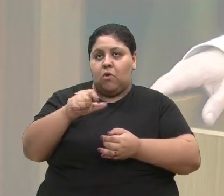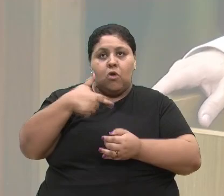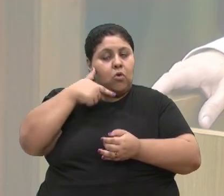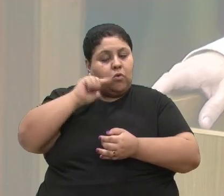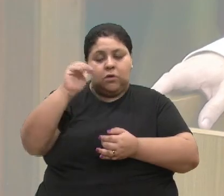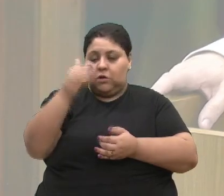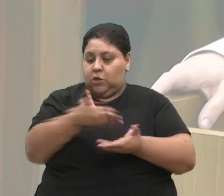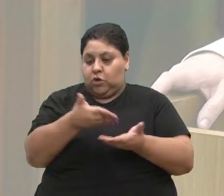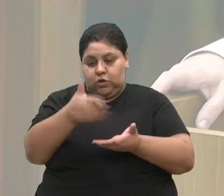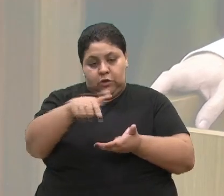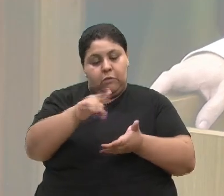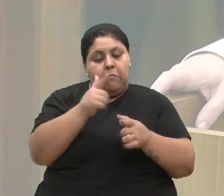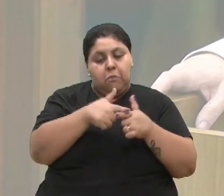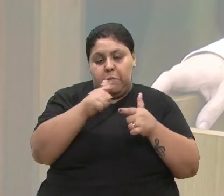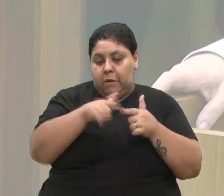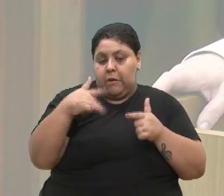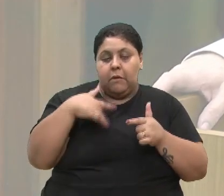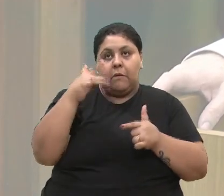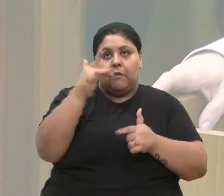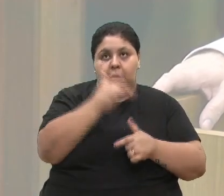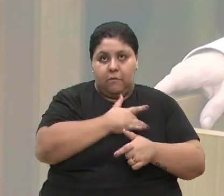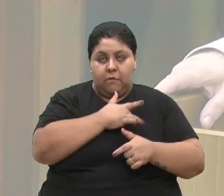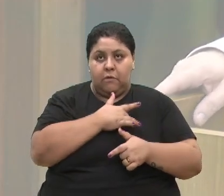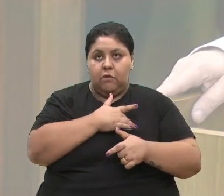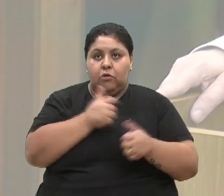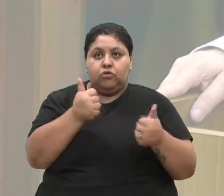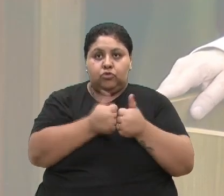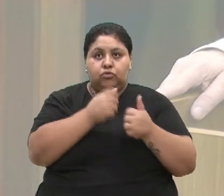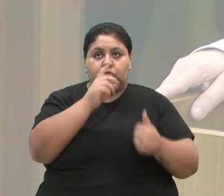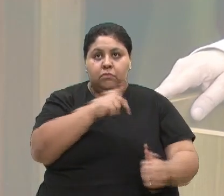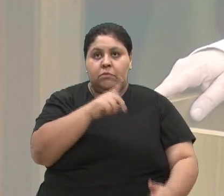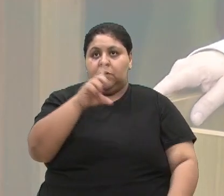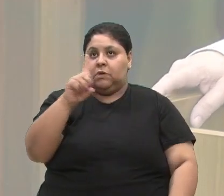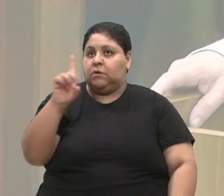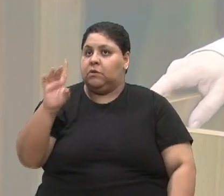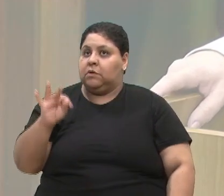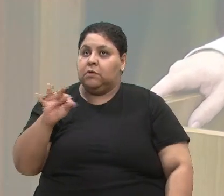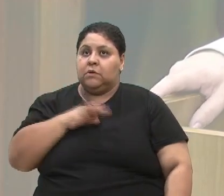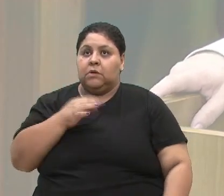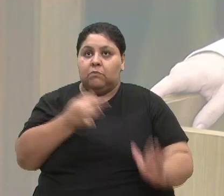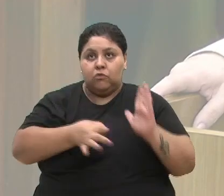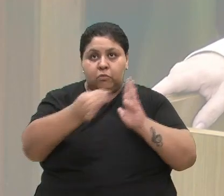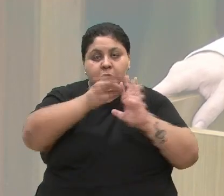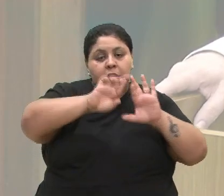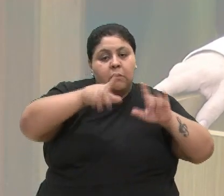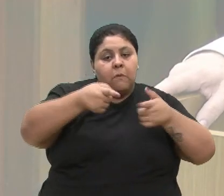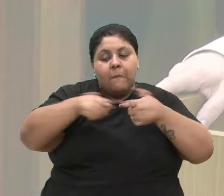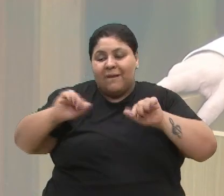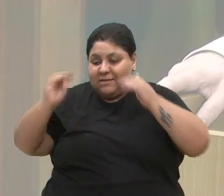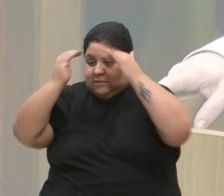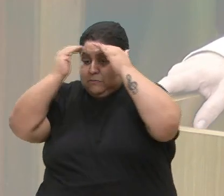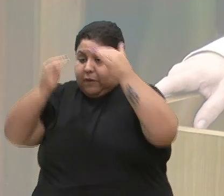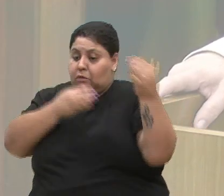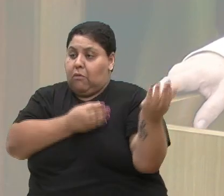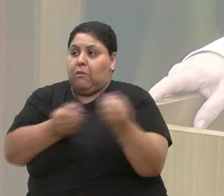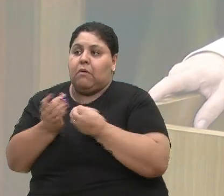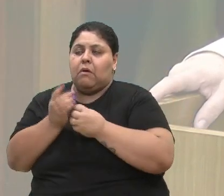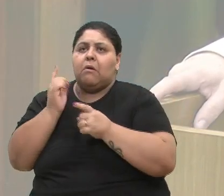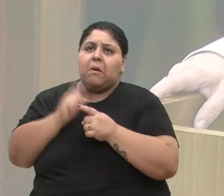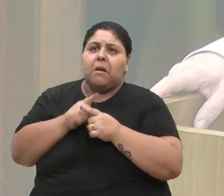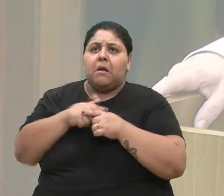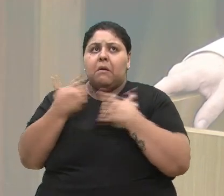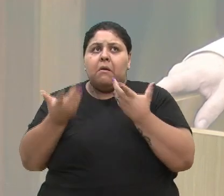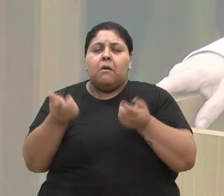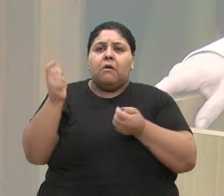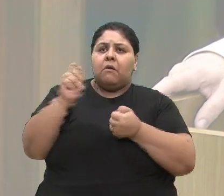questões de saúde. Era um filiado do PDT, nós temos divergências políticas, mas eu tenho um respeito imenso, porque, de repente, ele